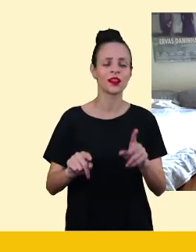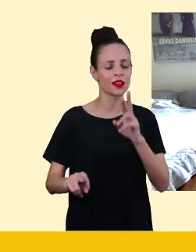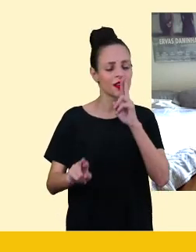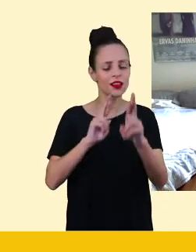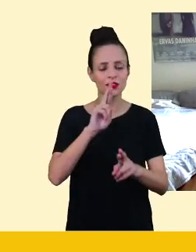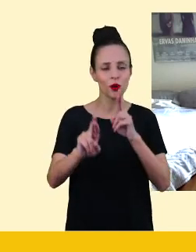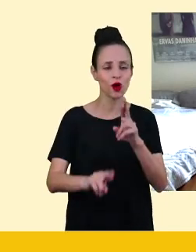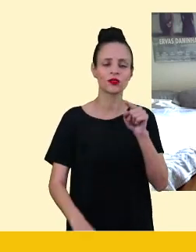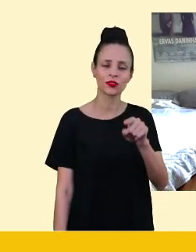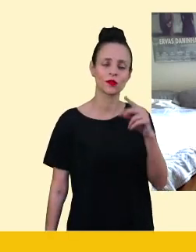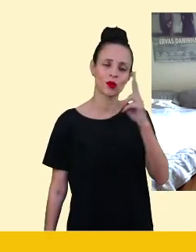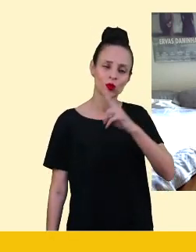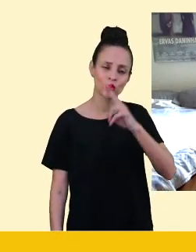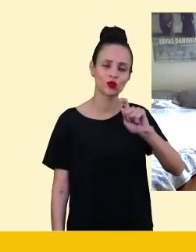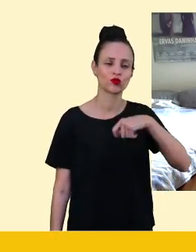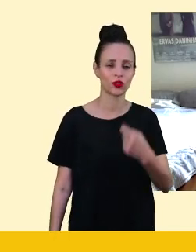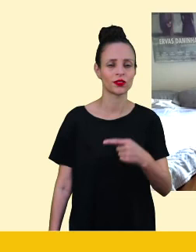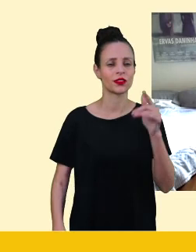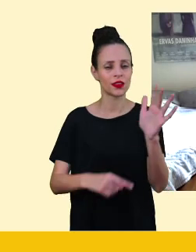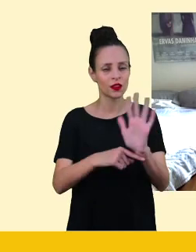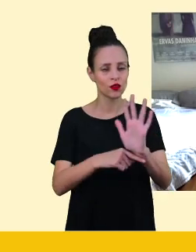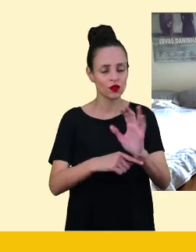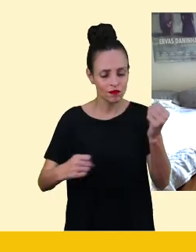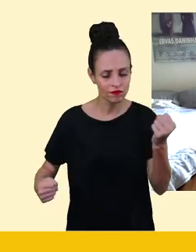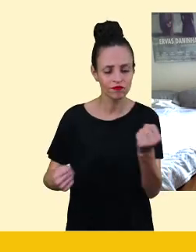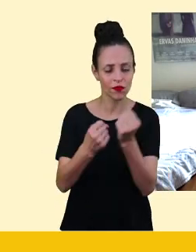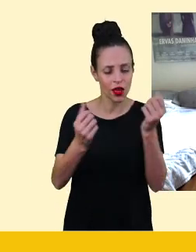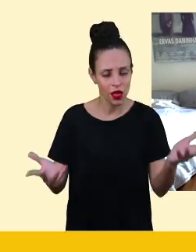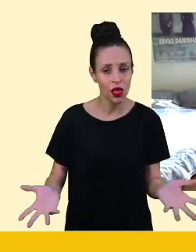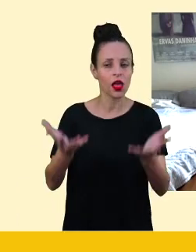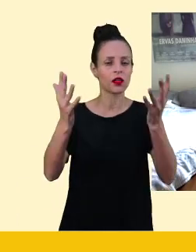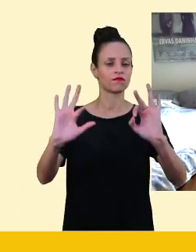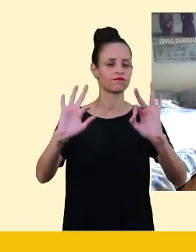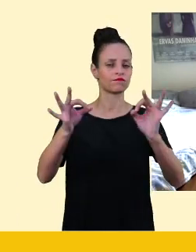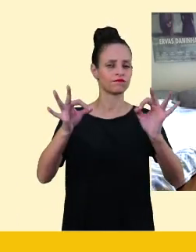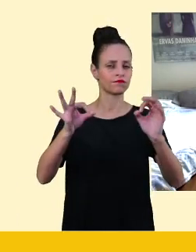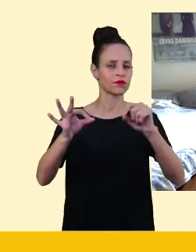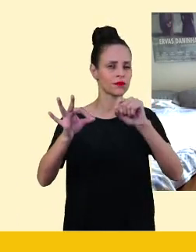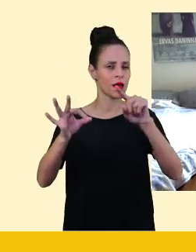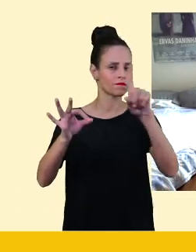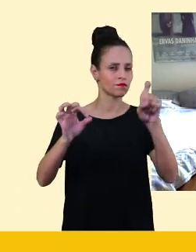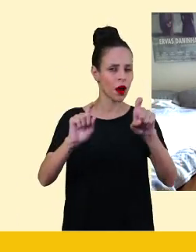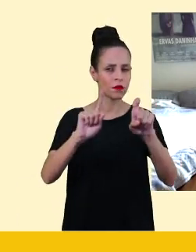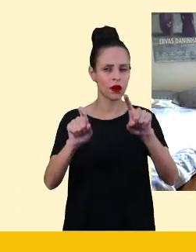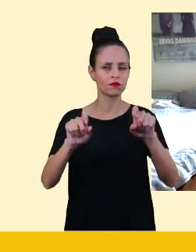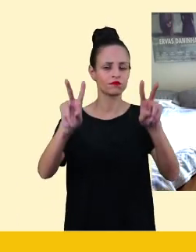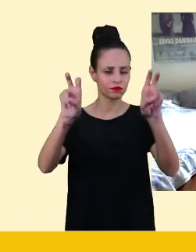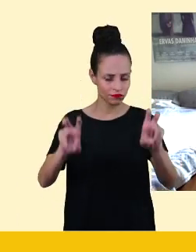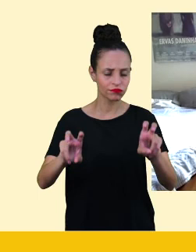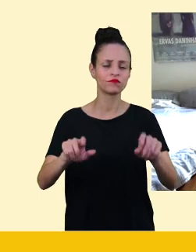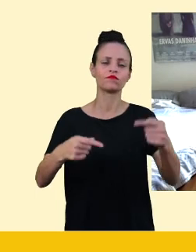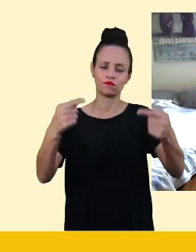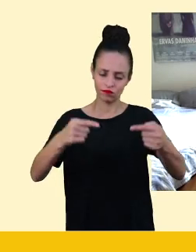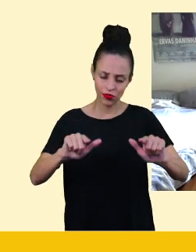dessas respostas às urgências, assim, e que ele seja uma fagulha para que essas questões sigam sendo discutidas e